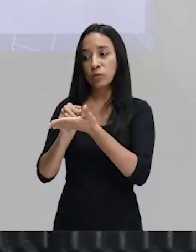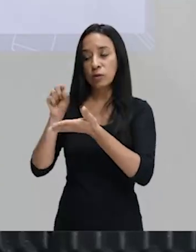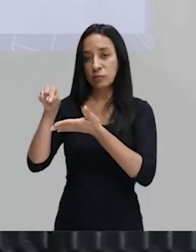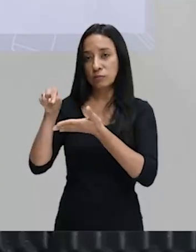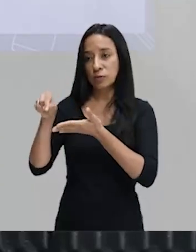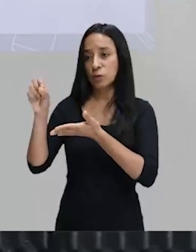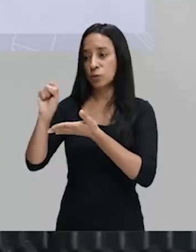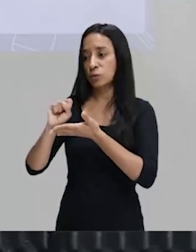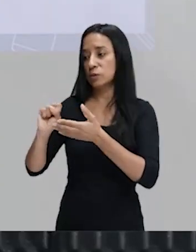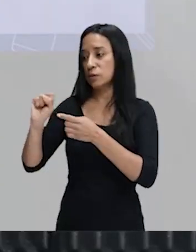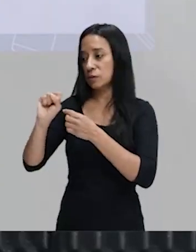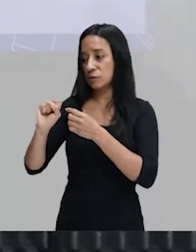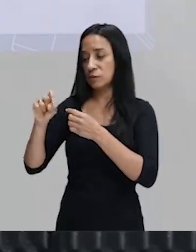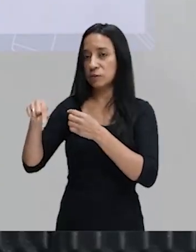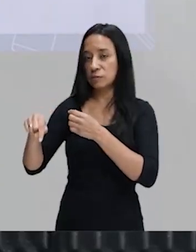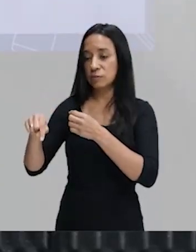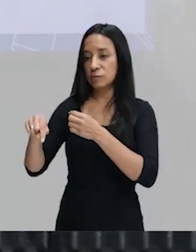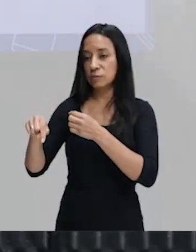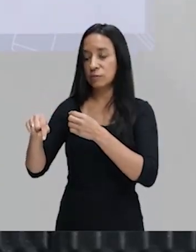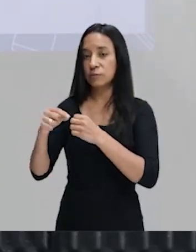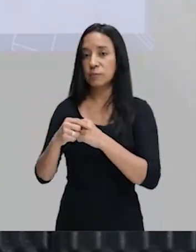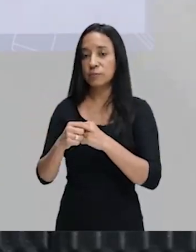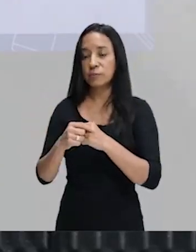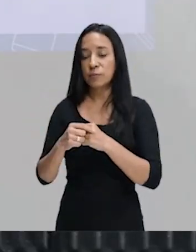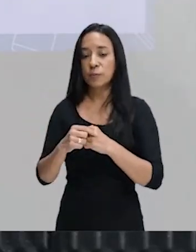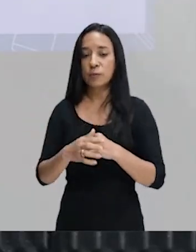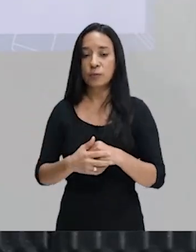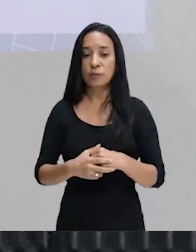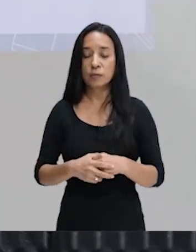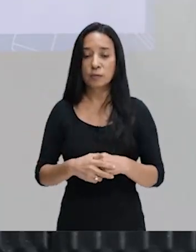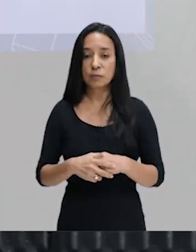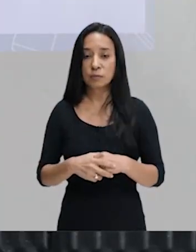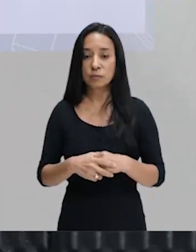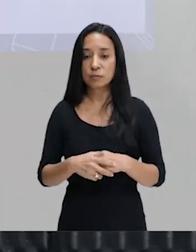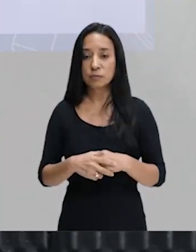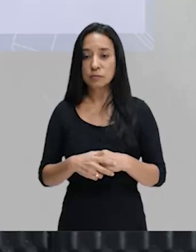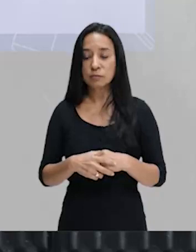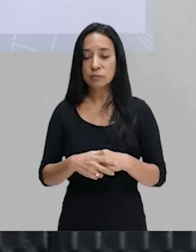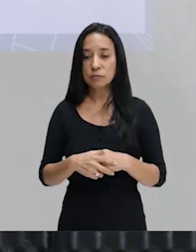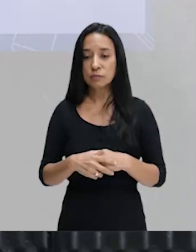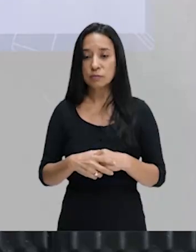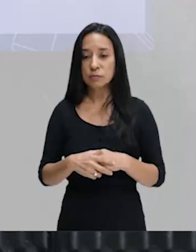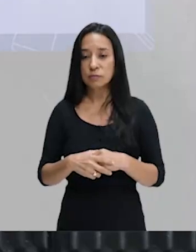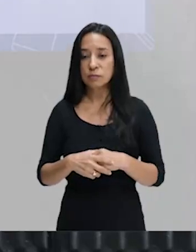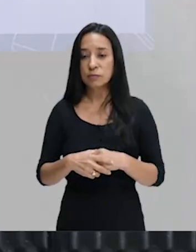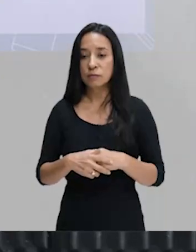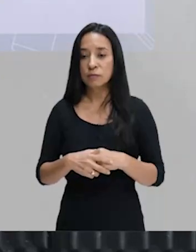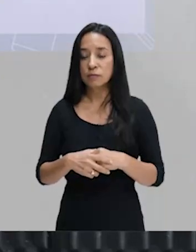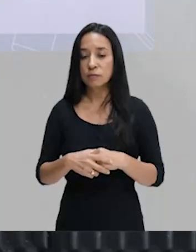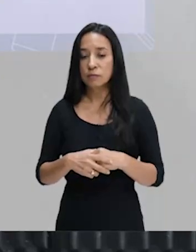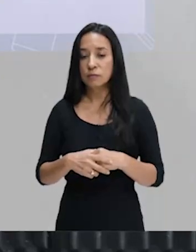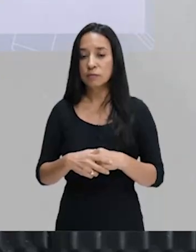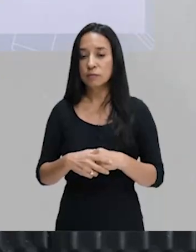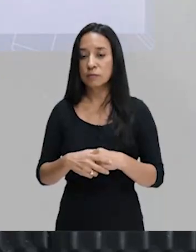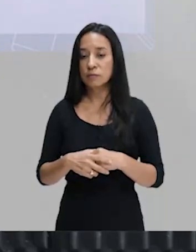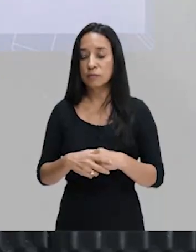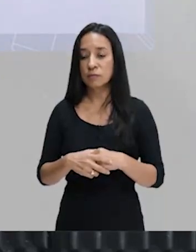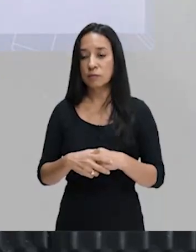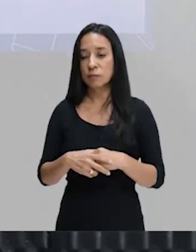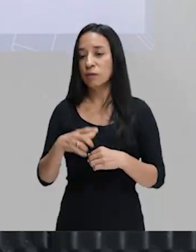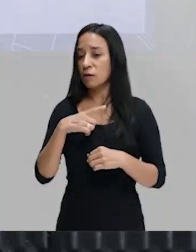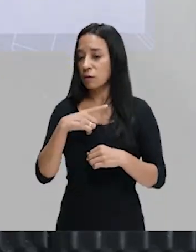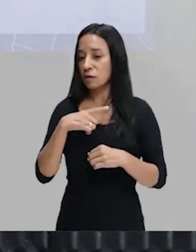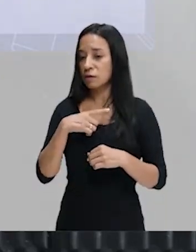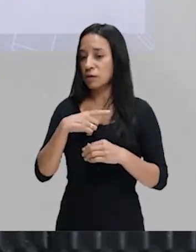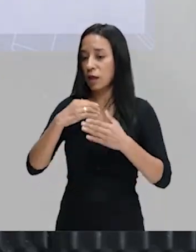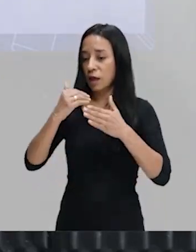é o de castas. Em cada um dos estamentos, percebe-se que existem subdivisões